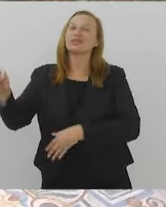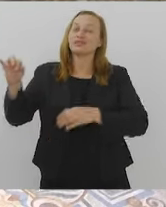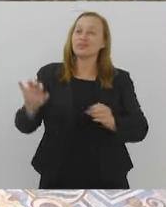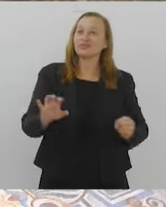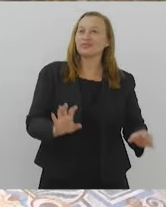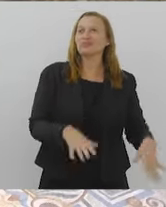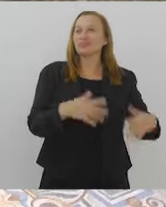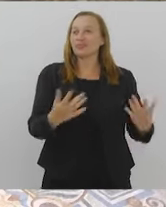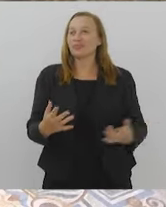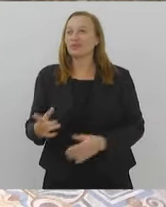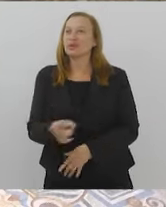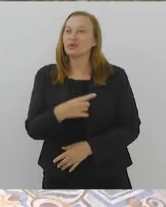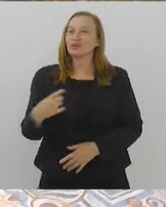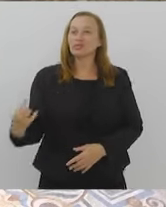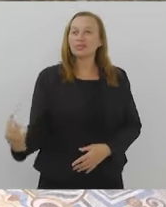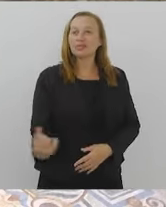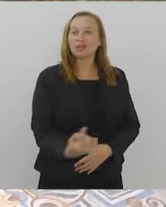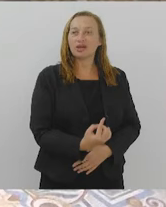ao nosso